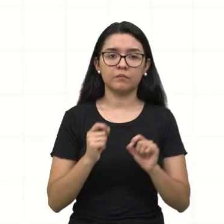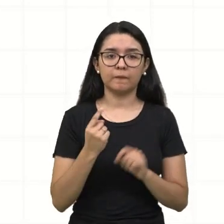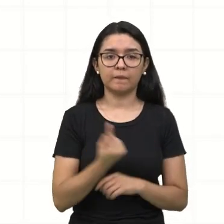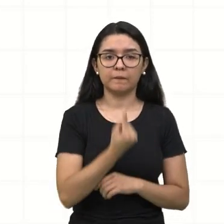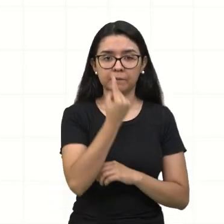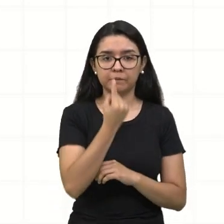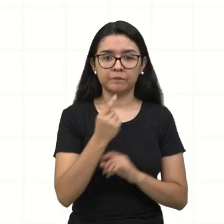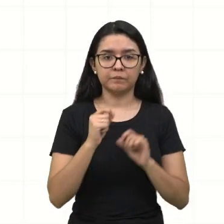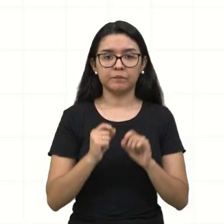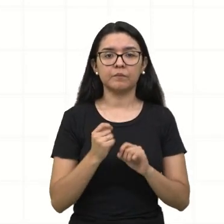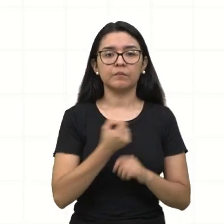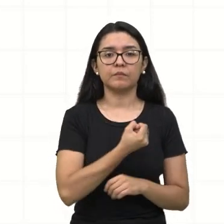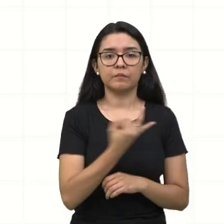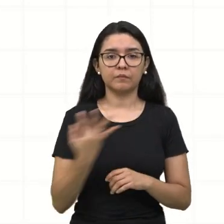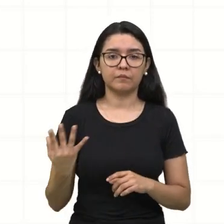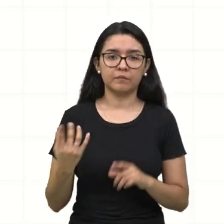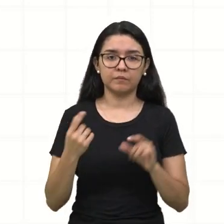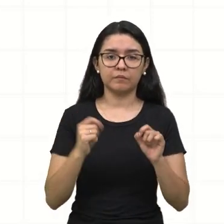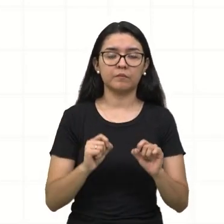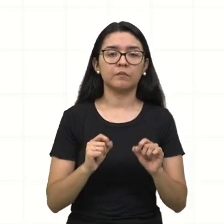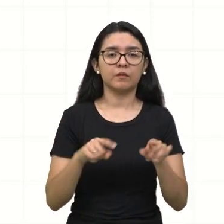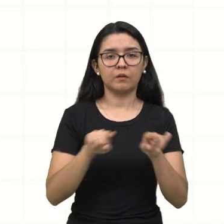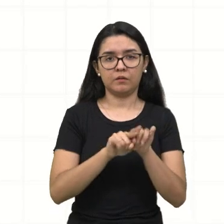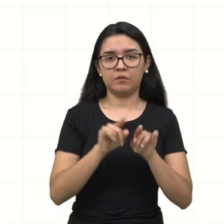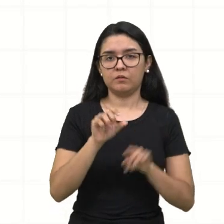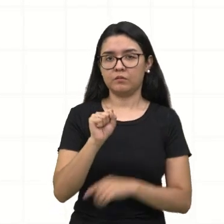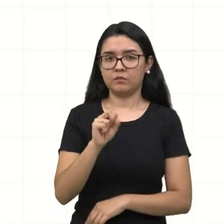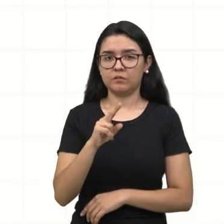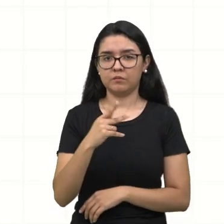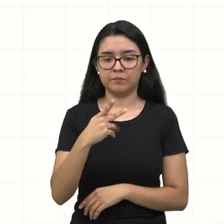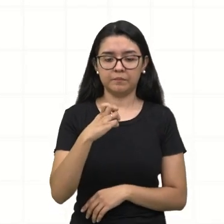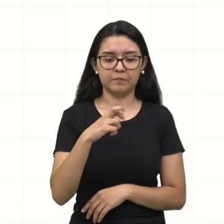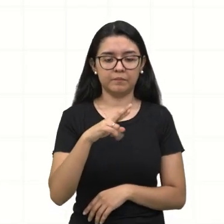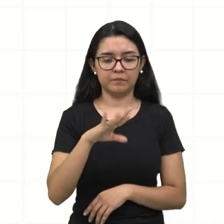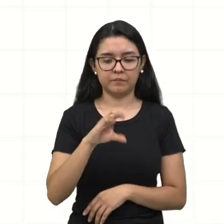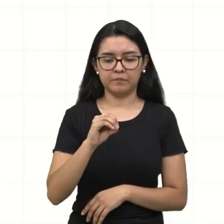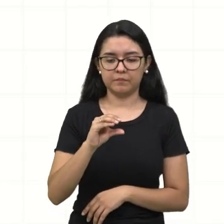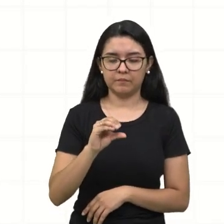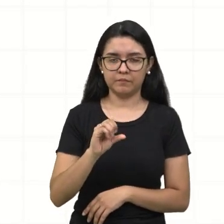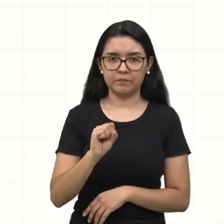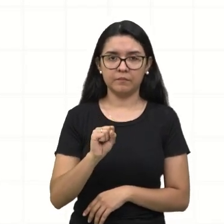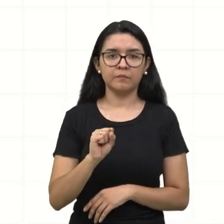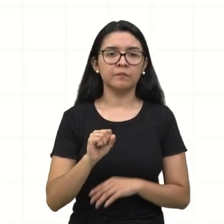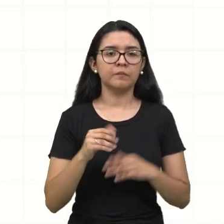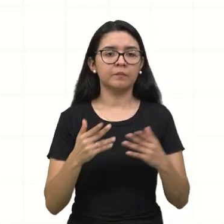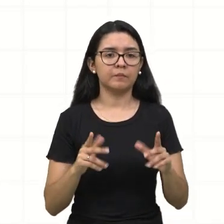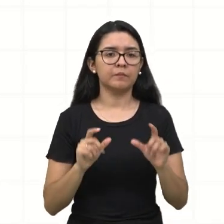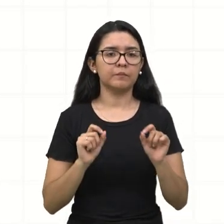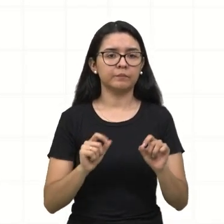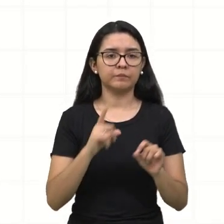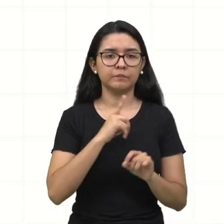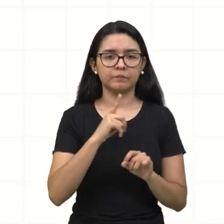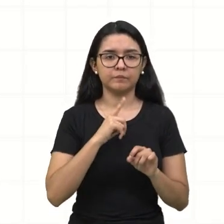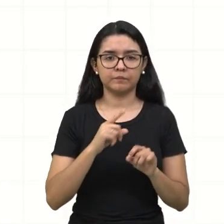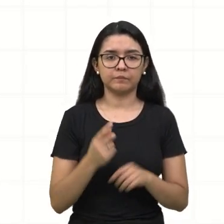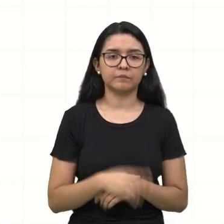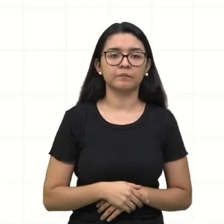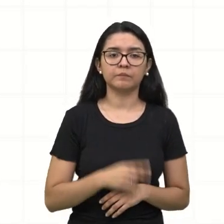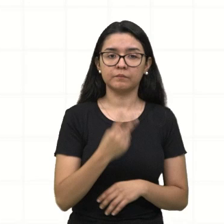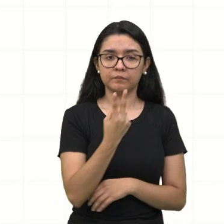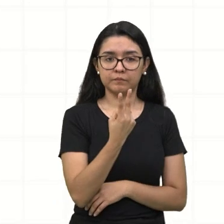unidade de ordem imediatamente superior. Então, nós temos aqui esse nosso número aqui, né? 2 bilhões,